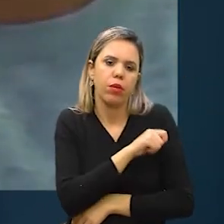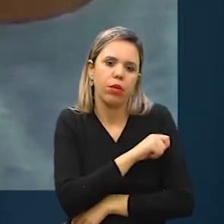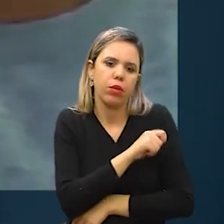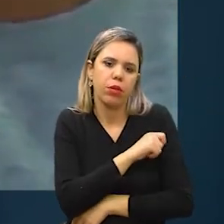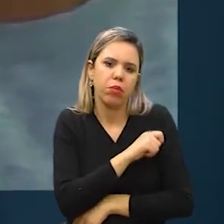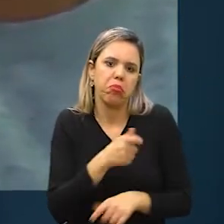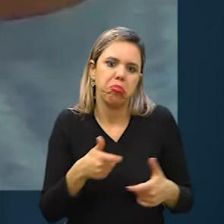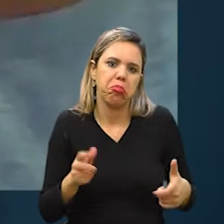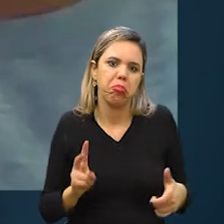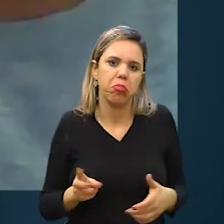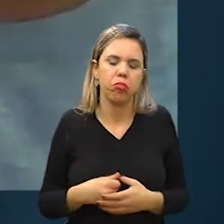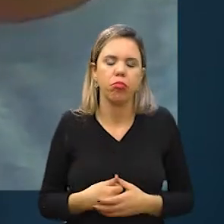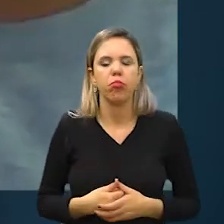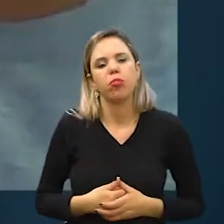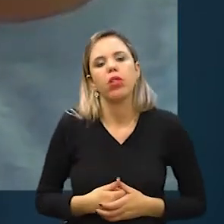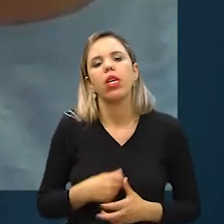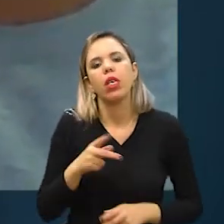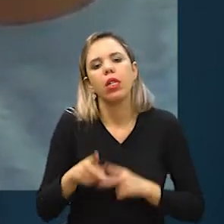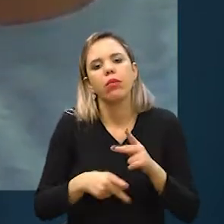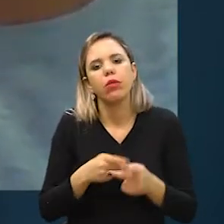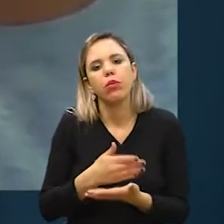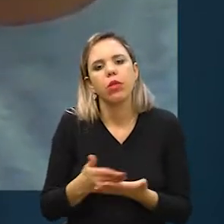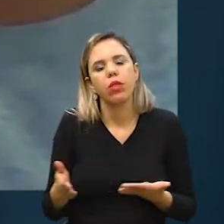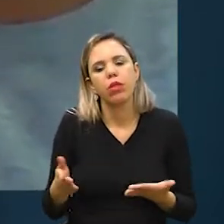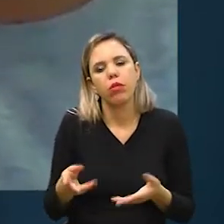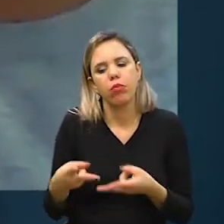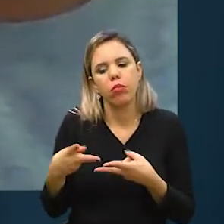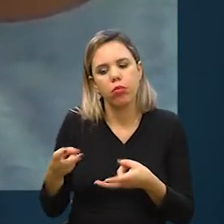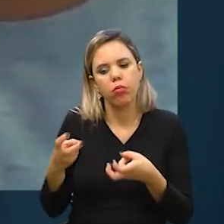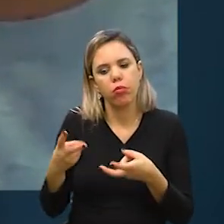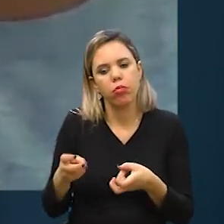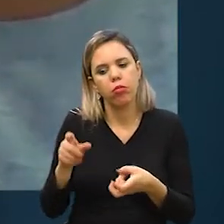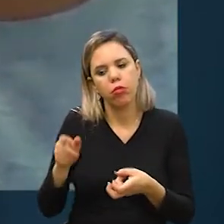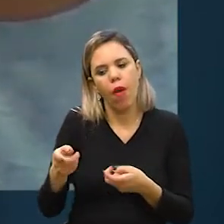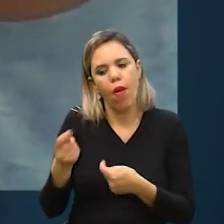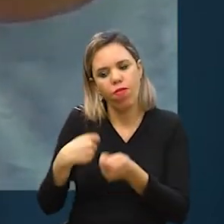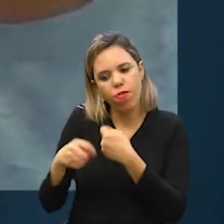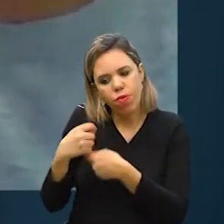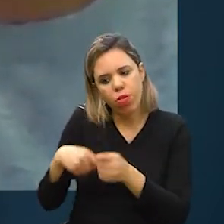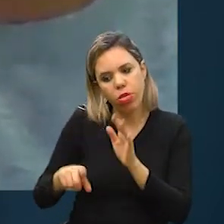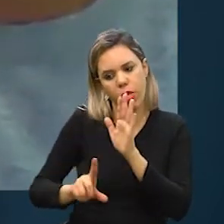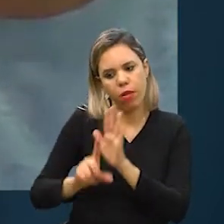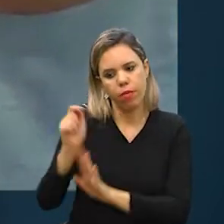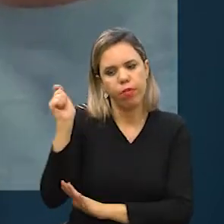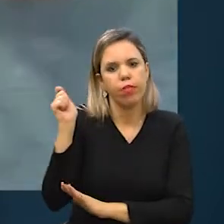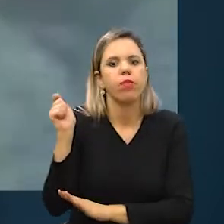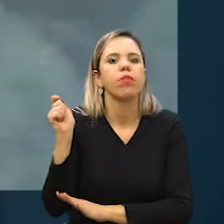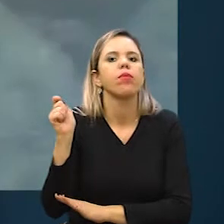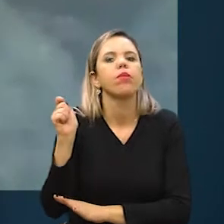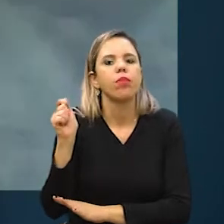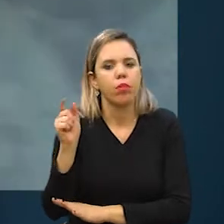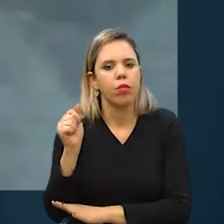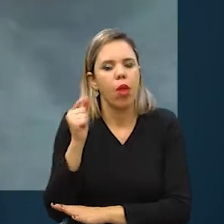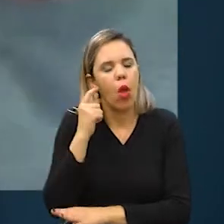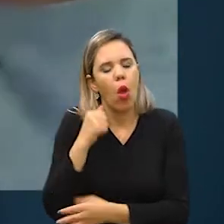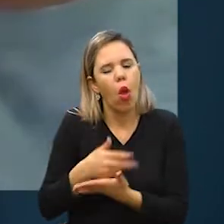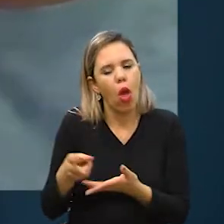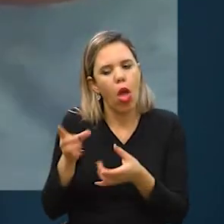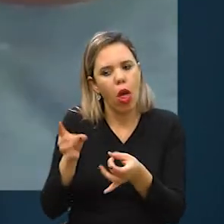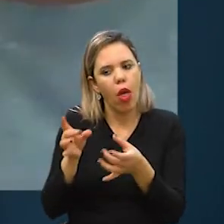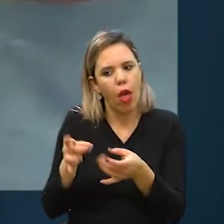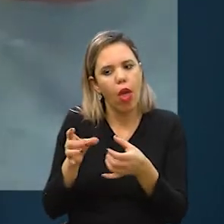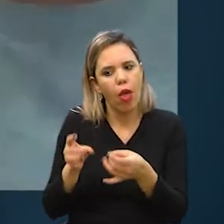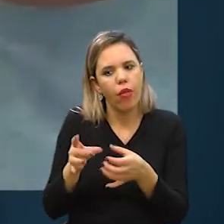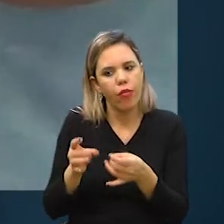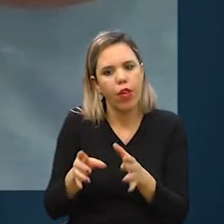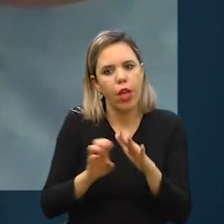alunos simultaneamente. E os franqueados começaram a ver que aquele negócio era rentável. E, com isso, eu comecei a